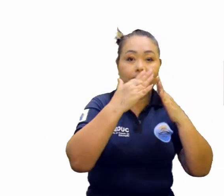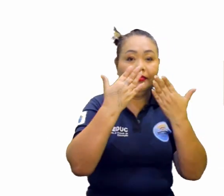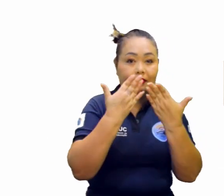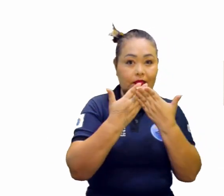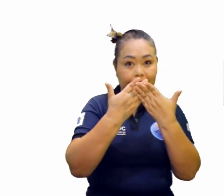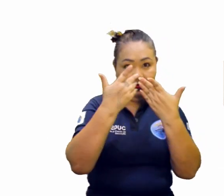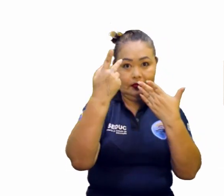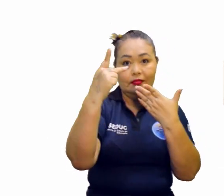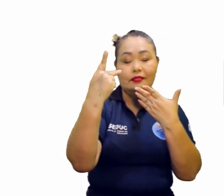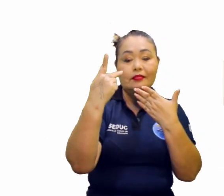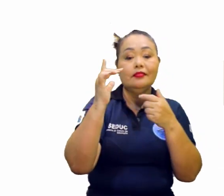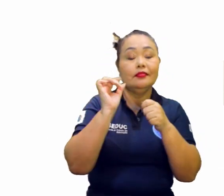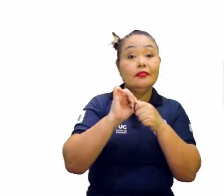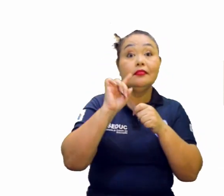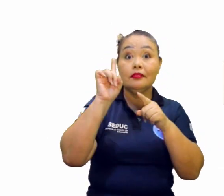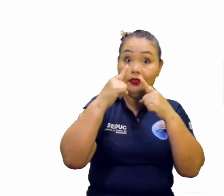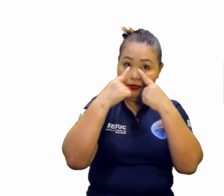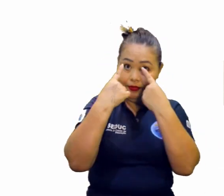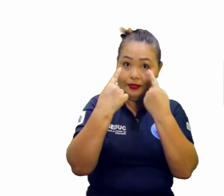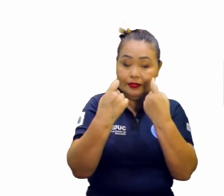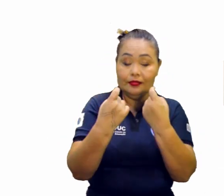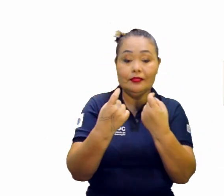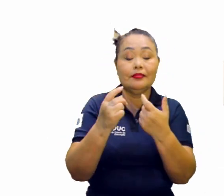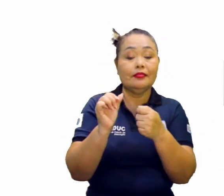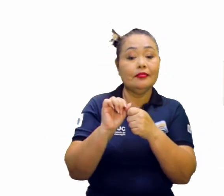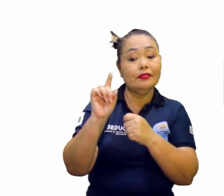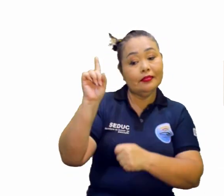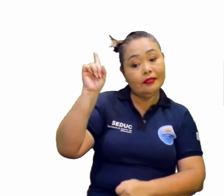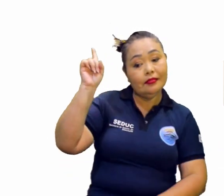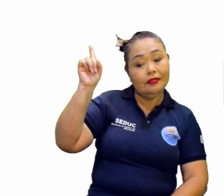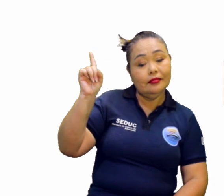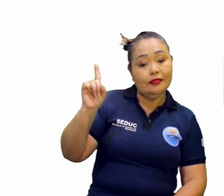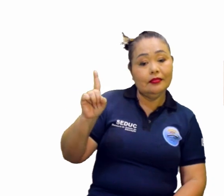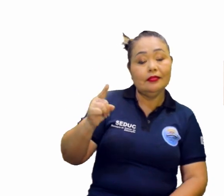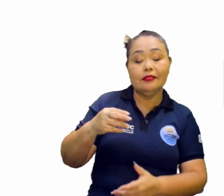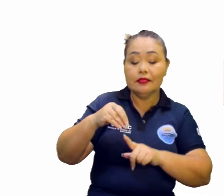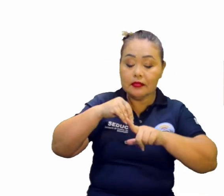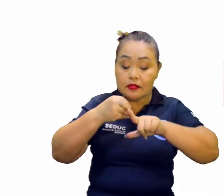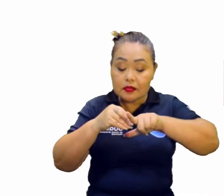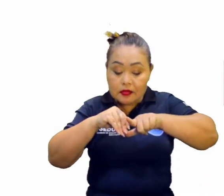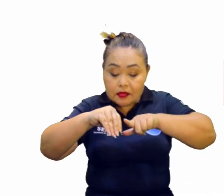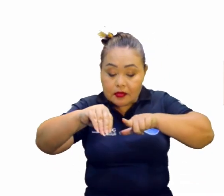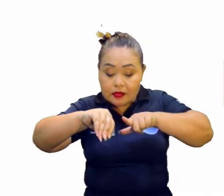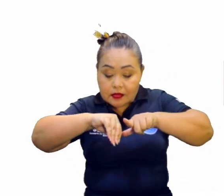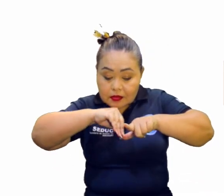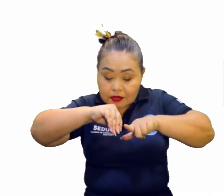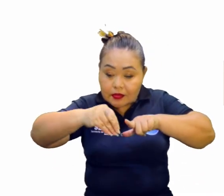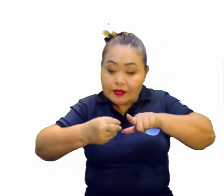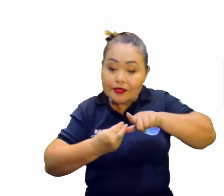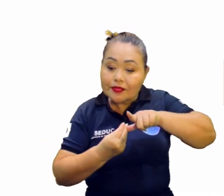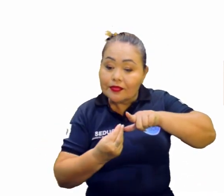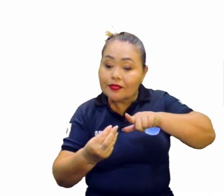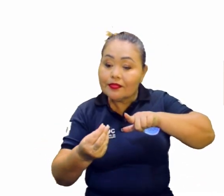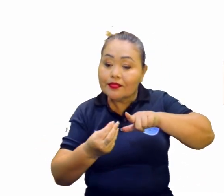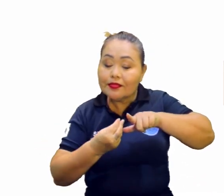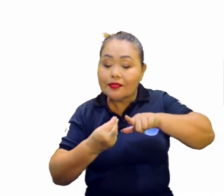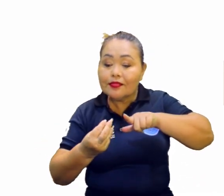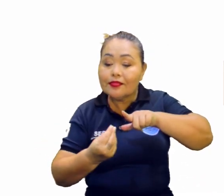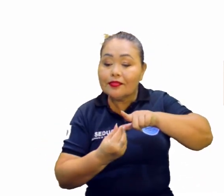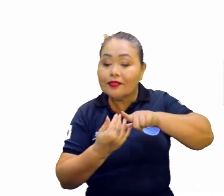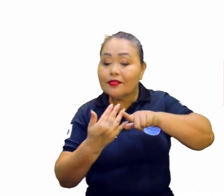E isso é muito interessante. Então, aí a gente vem com a questão da adubação. A gente aí construiu, né? Não sei se foi esse ano, foi ano passado, a questão